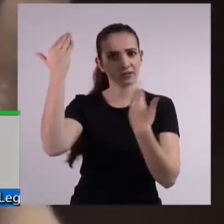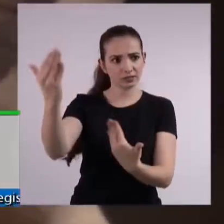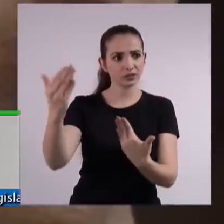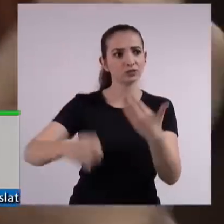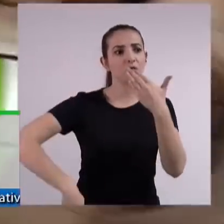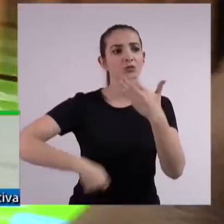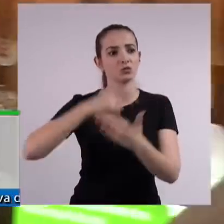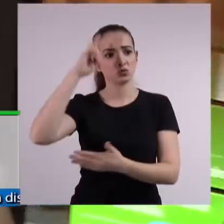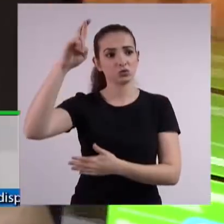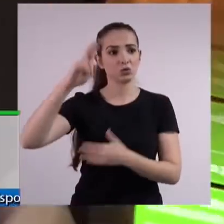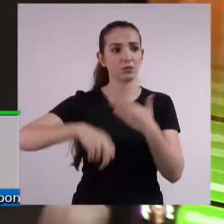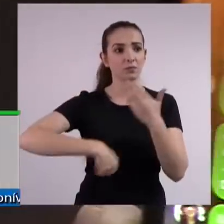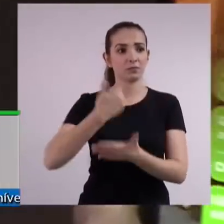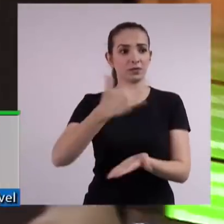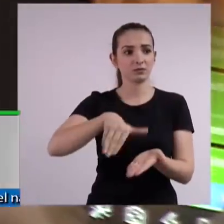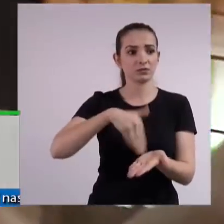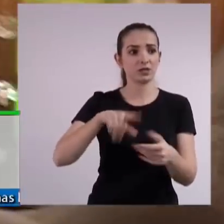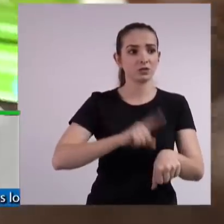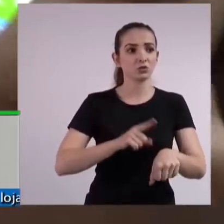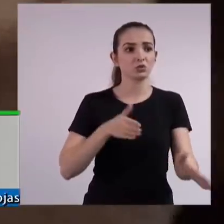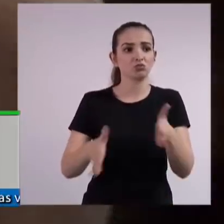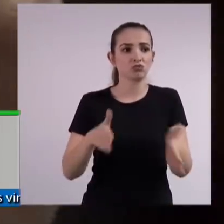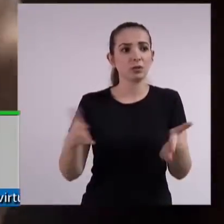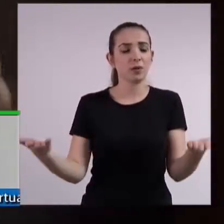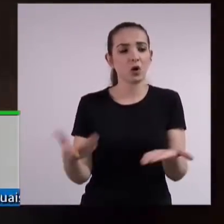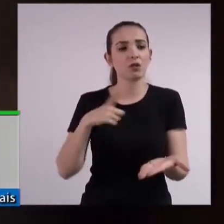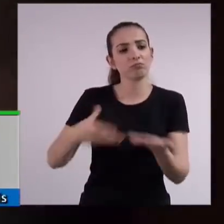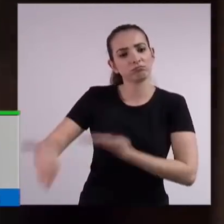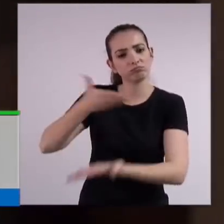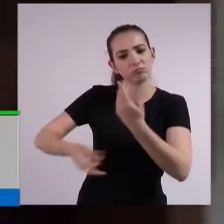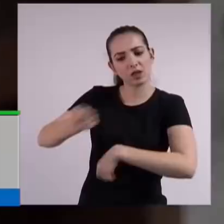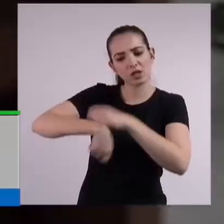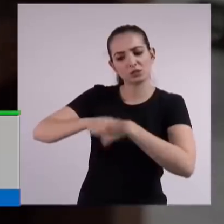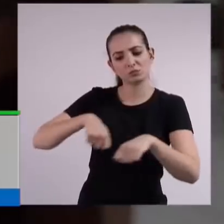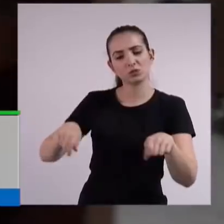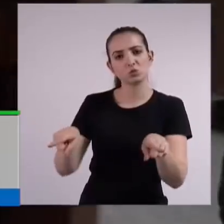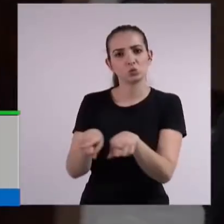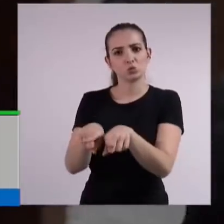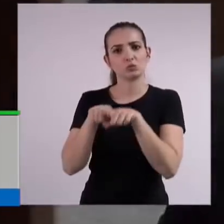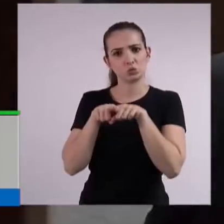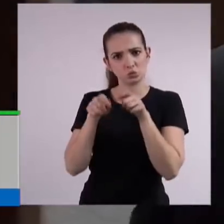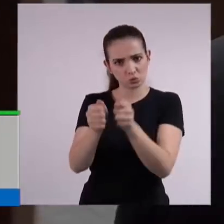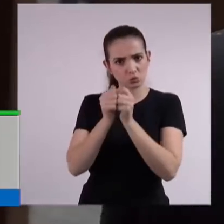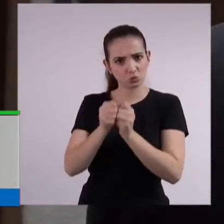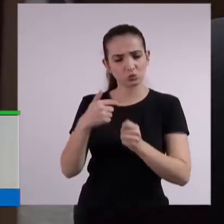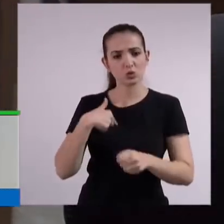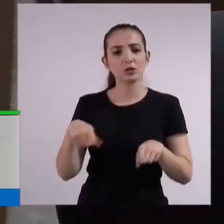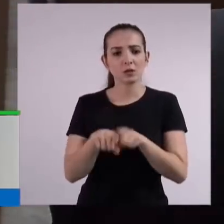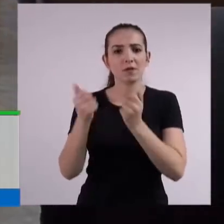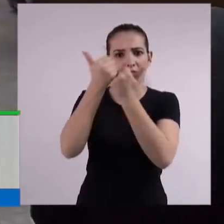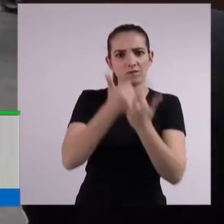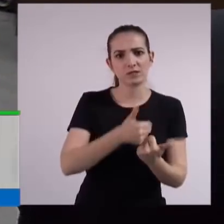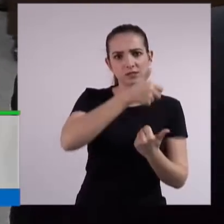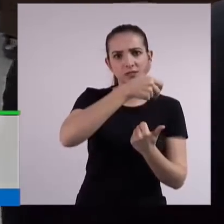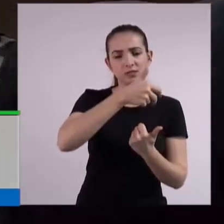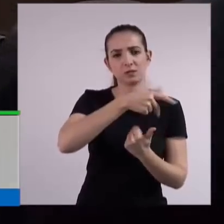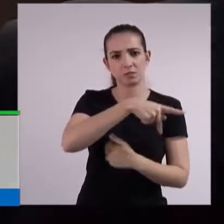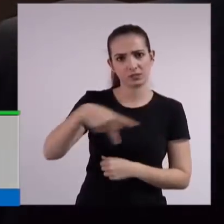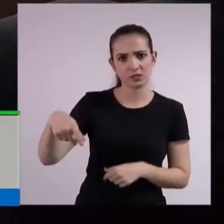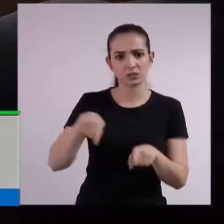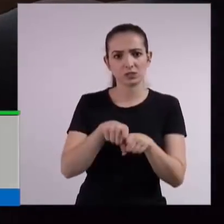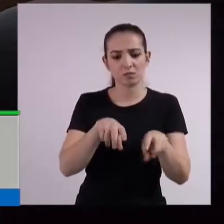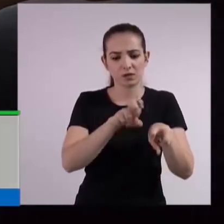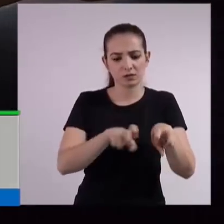ao primeiro secretário, que nesse período compartilha da administração junto comigo, ao vice-presidente, à